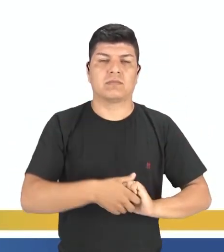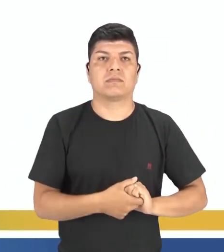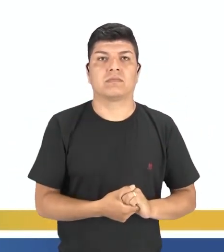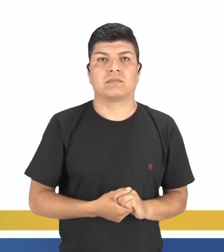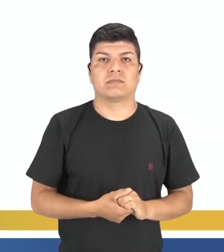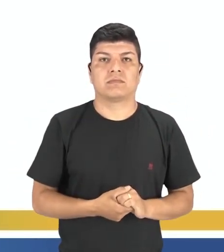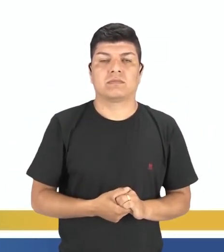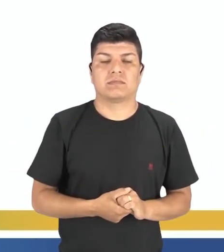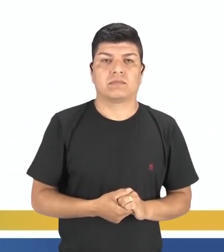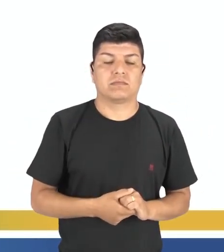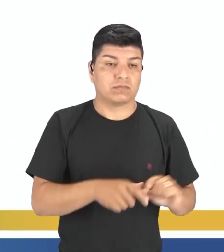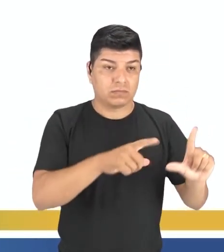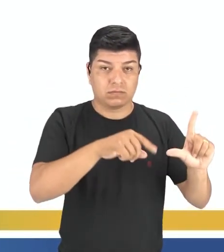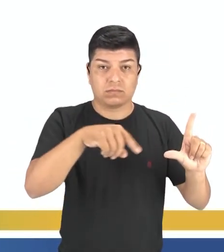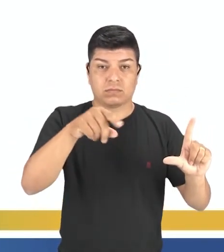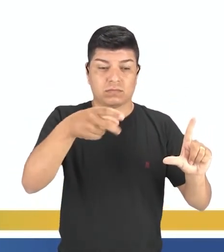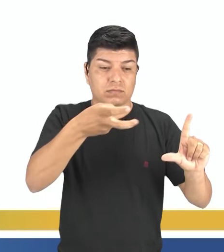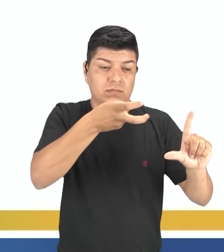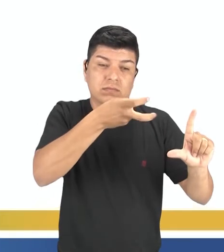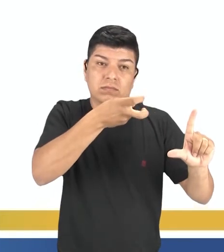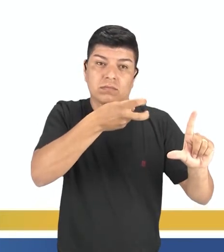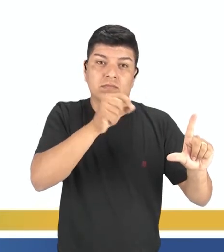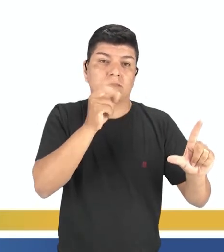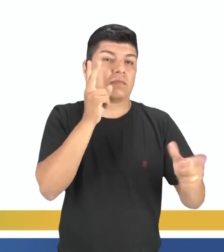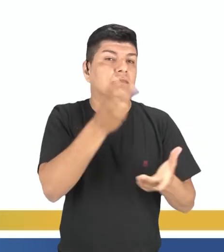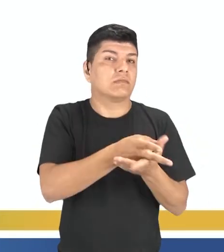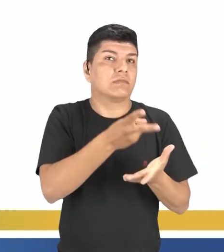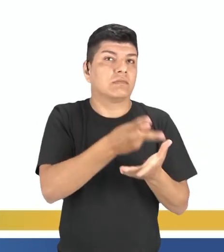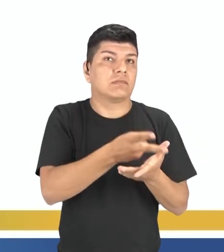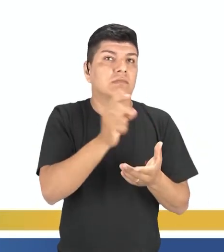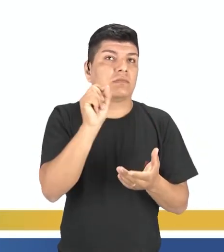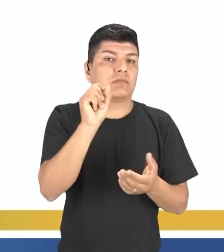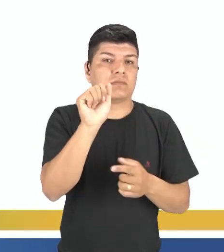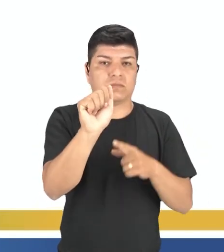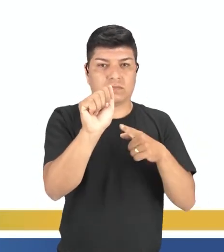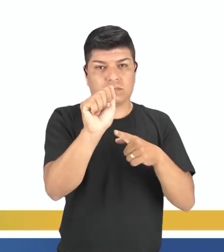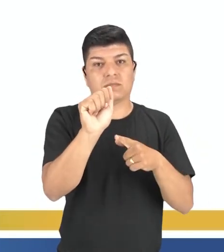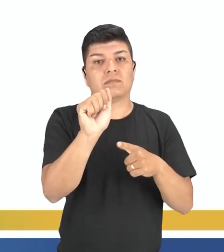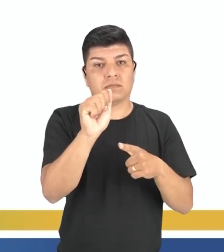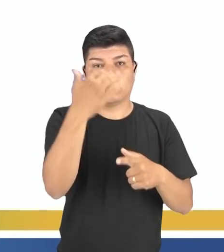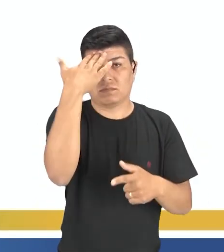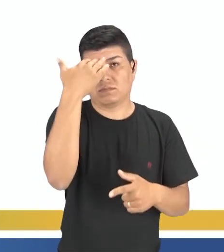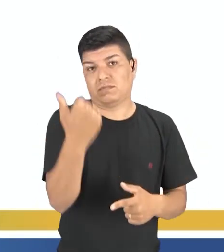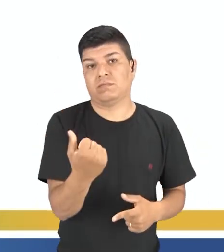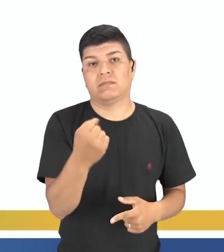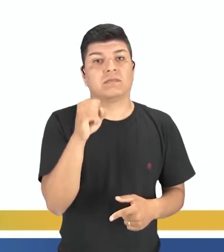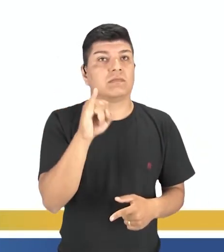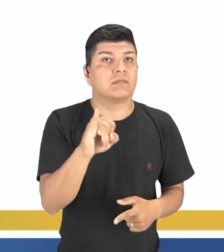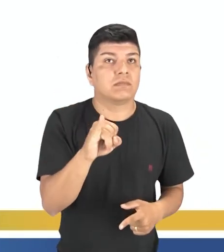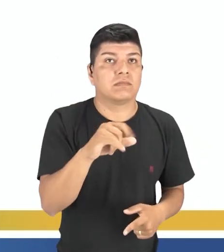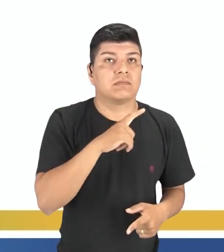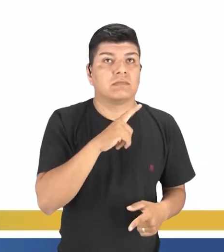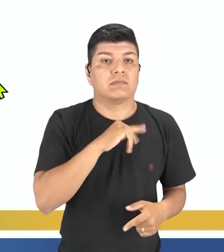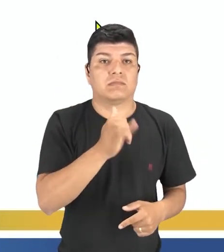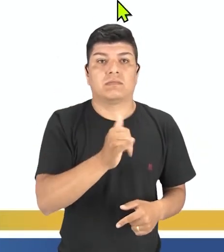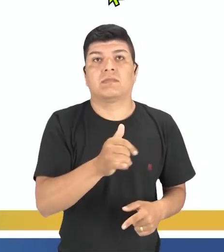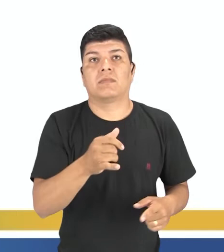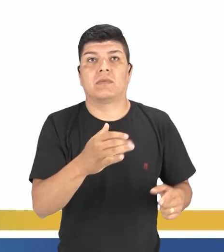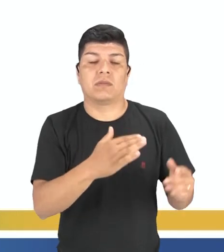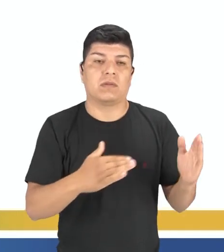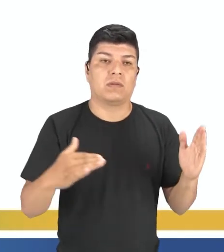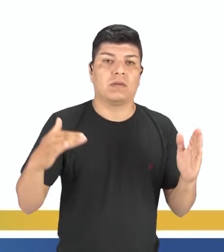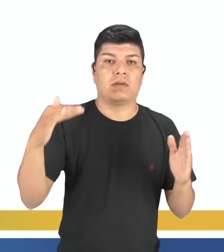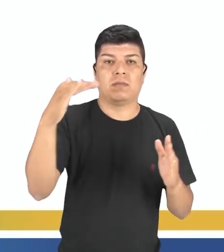para o esboço do gráfico, devemos observar sempre o coeficiente A, para sabermos se a parábola terá concavidade para